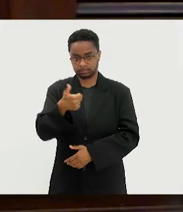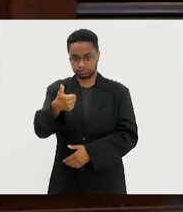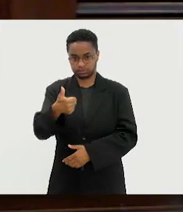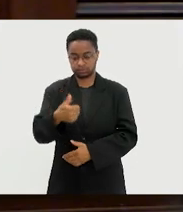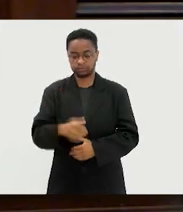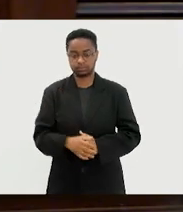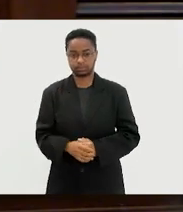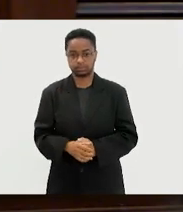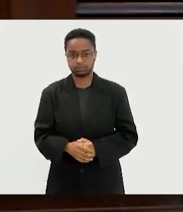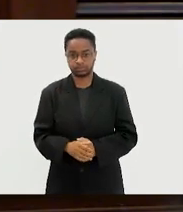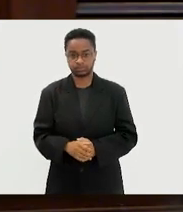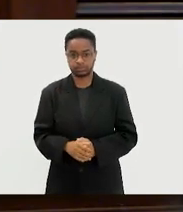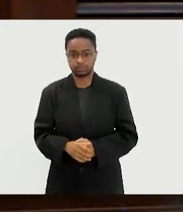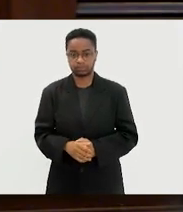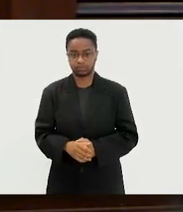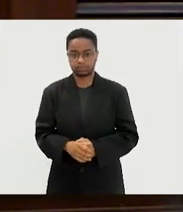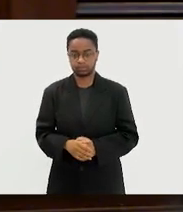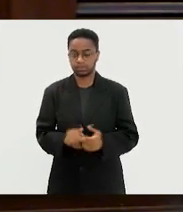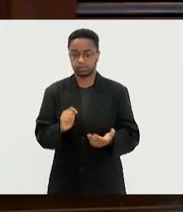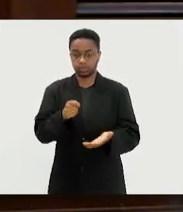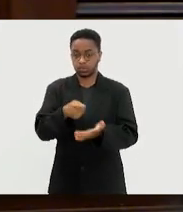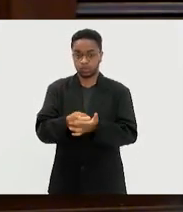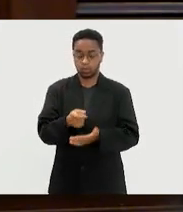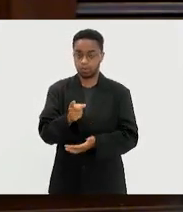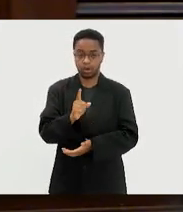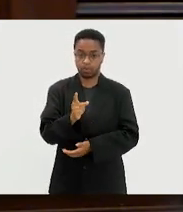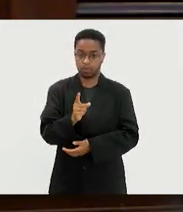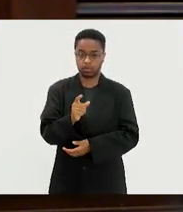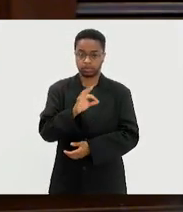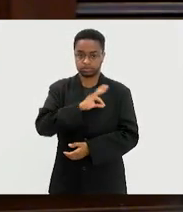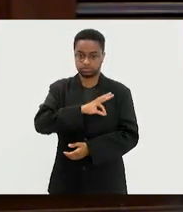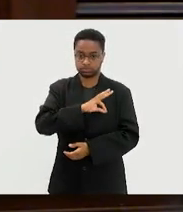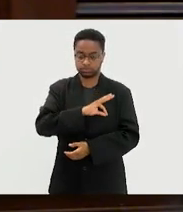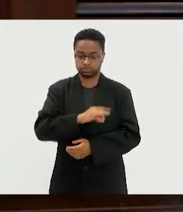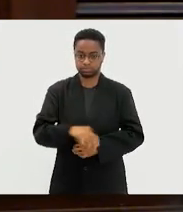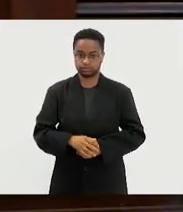2021. Sequer pagou as reposições salariais.